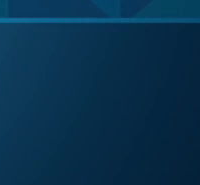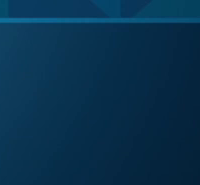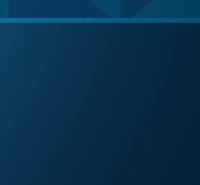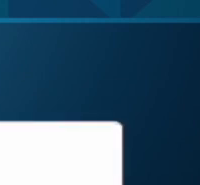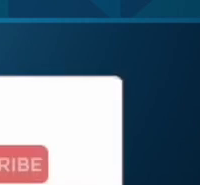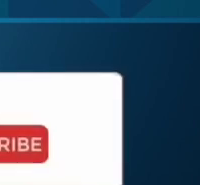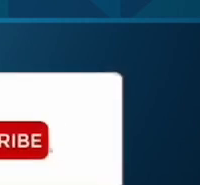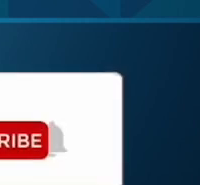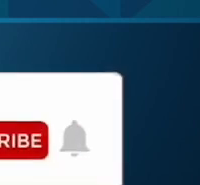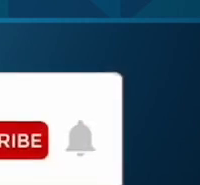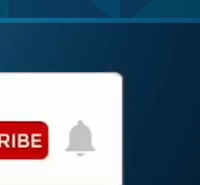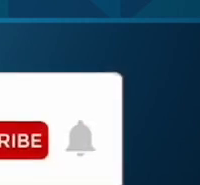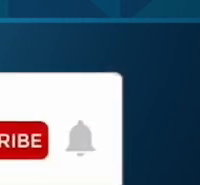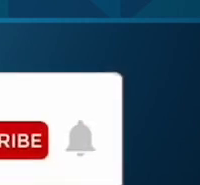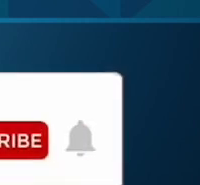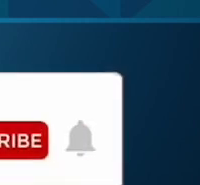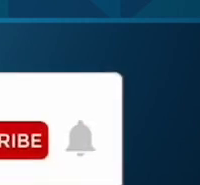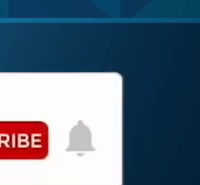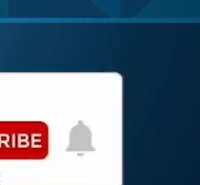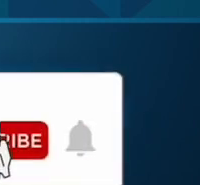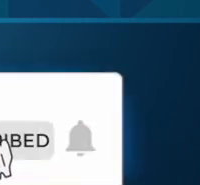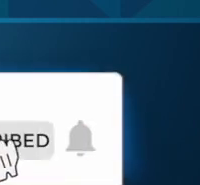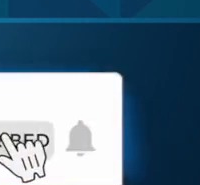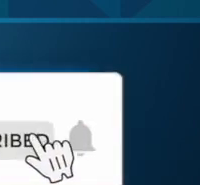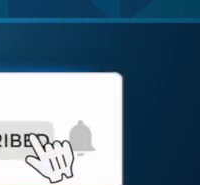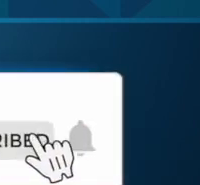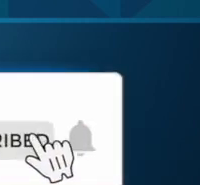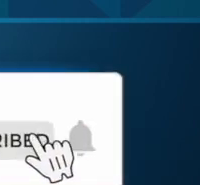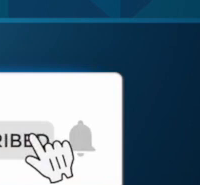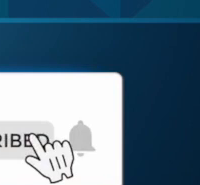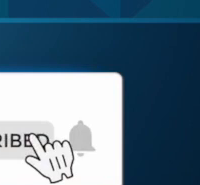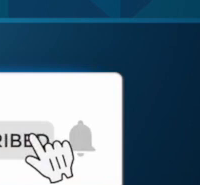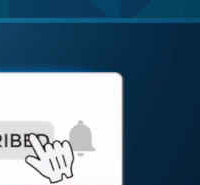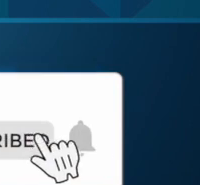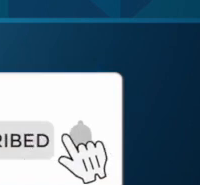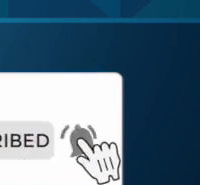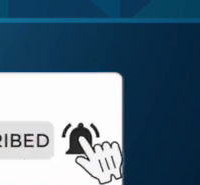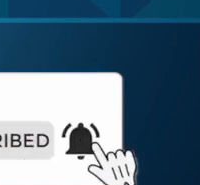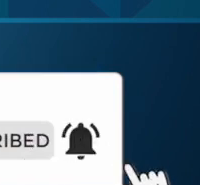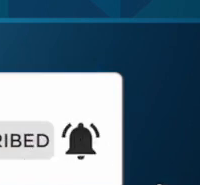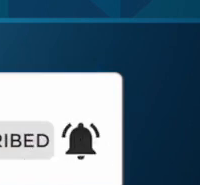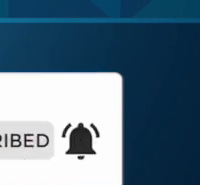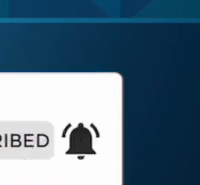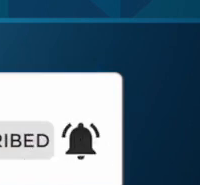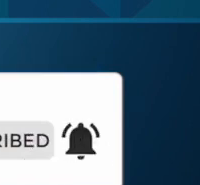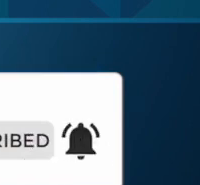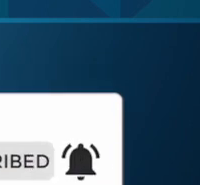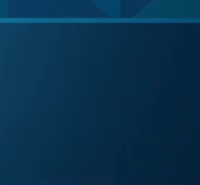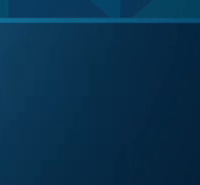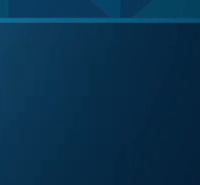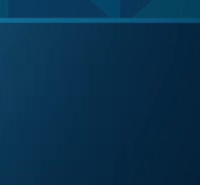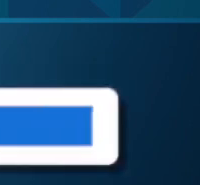informação factuais no atuais, queta haluha inscreva iha canal RTTL, hanehang botão